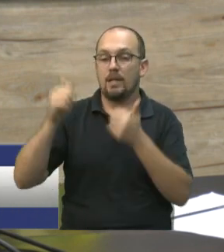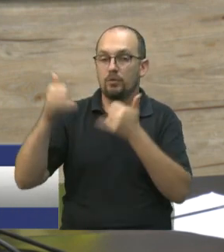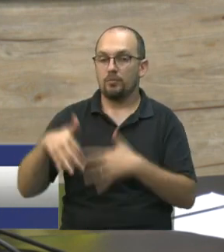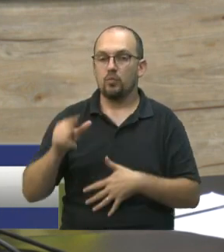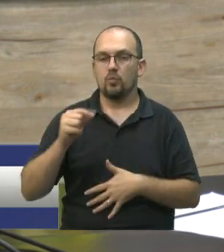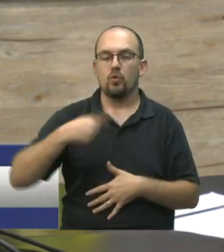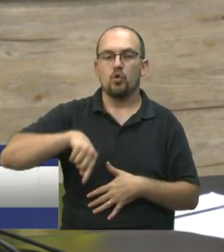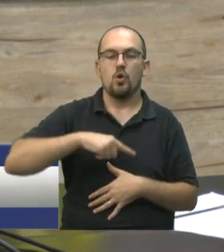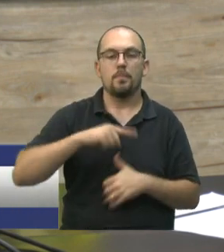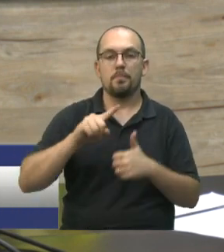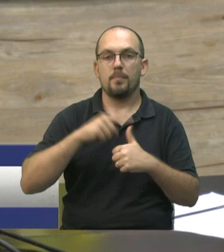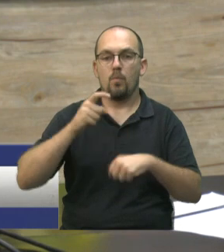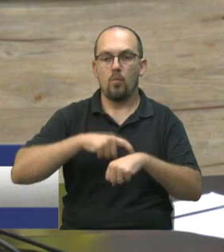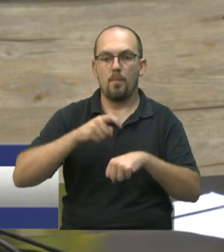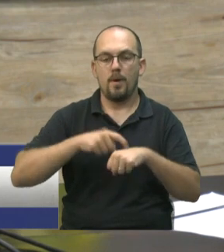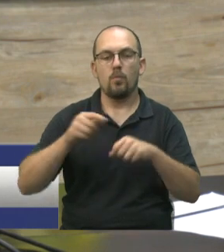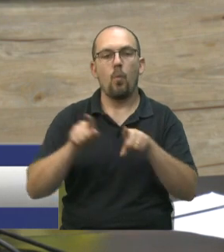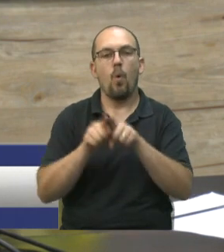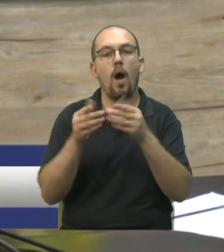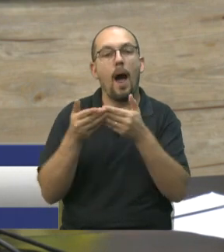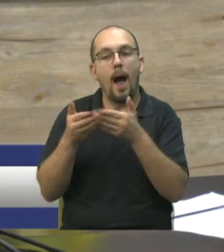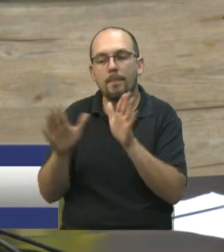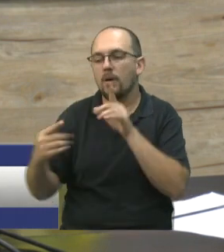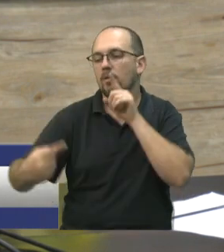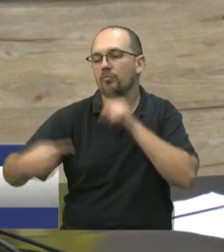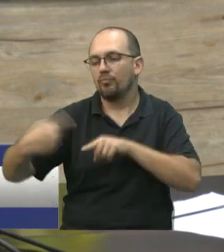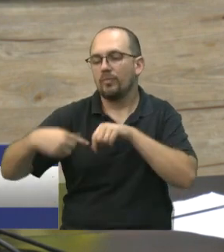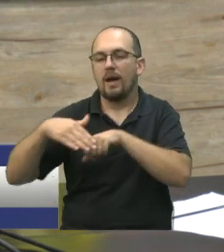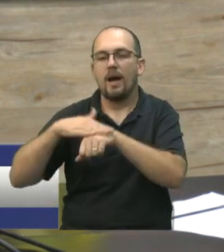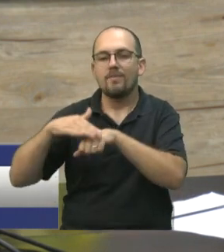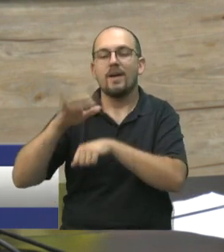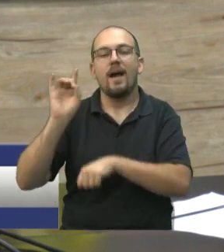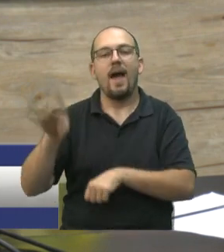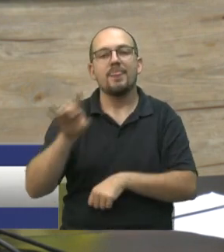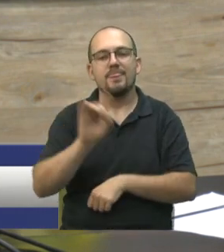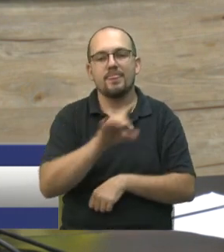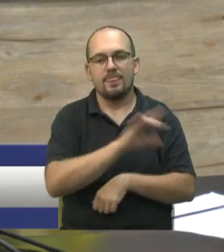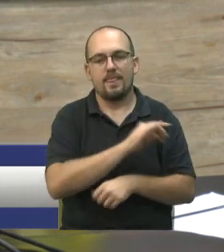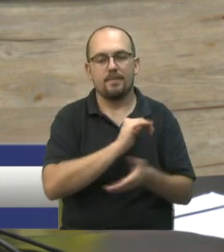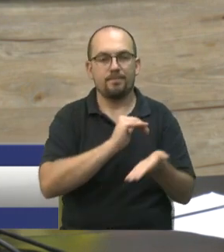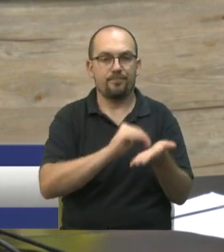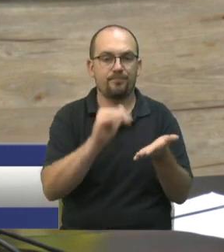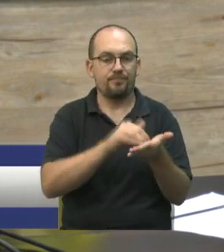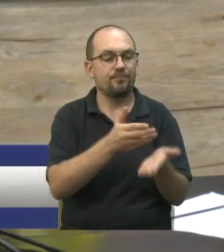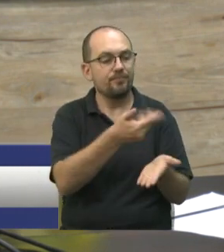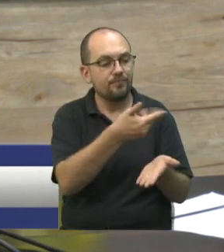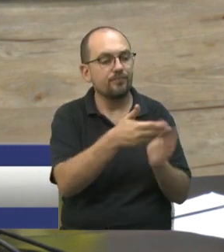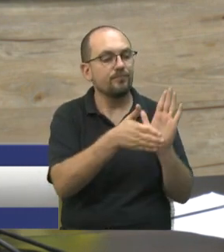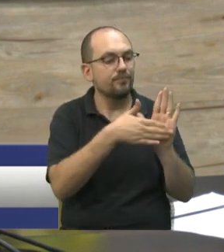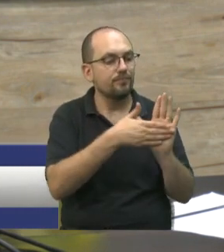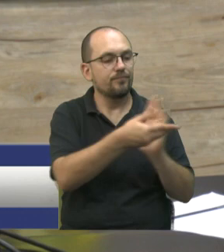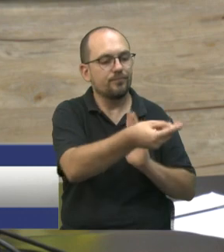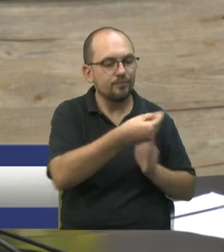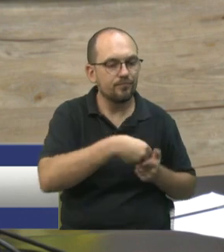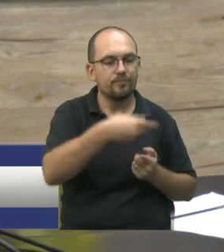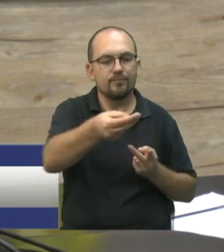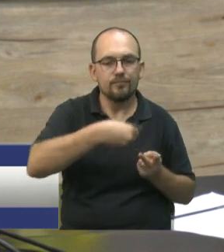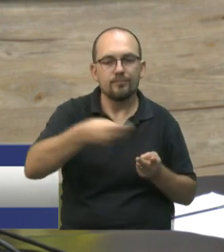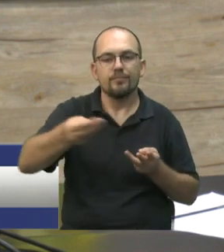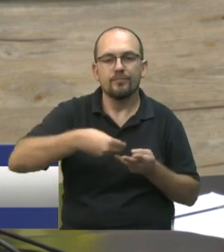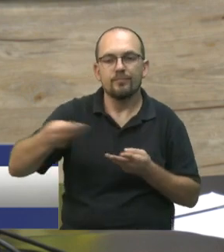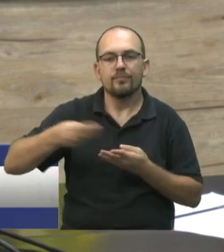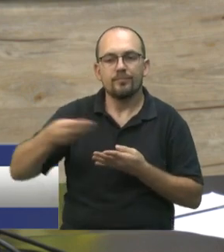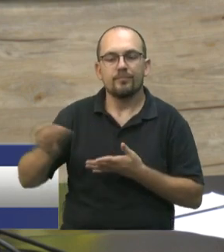primeiro momento, uma discussão com cada secretário, para que eles pudessem apresentar para nós as necessidades e tudo